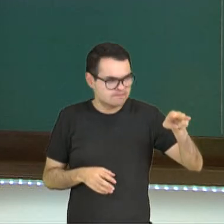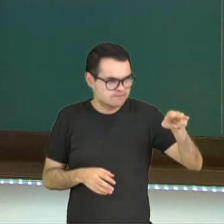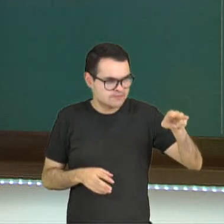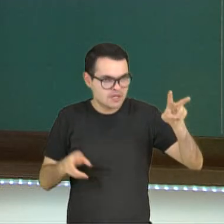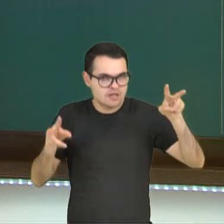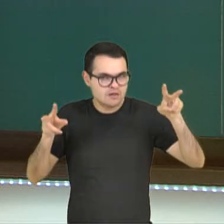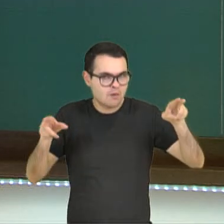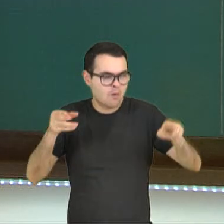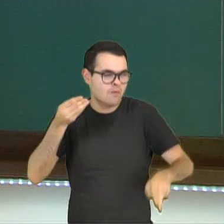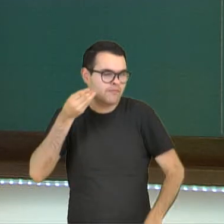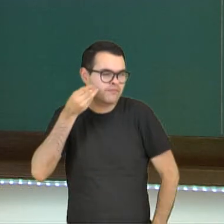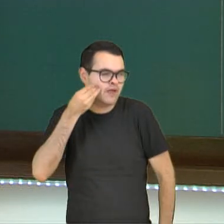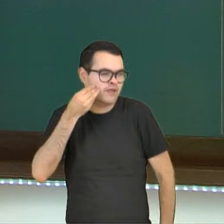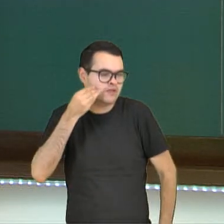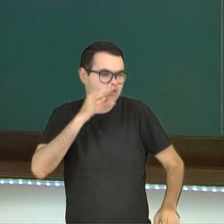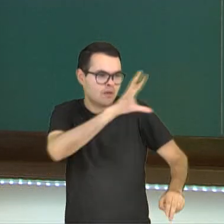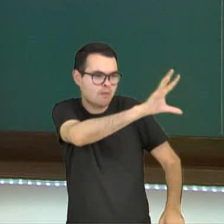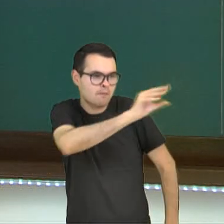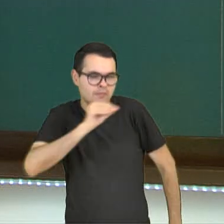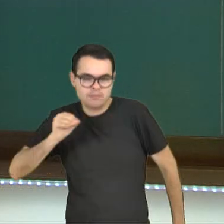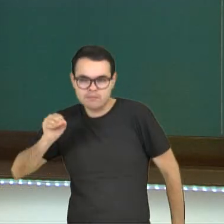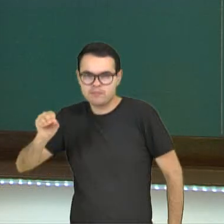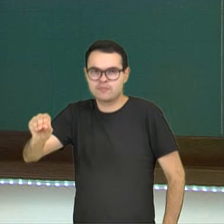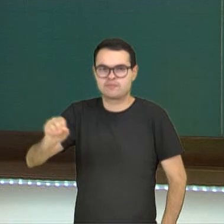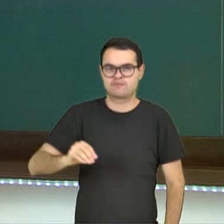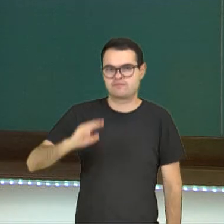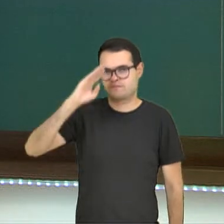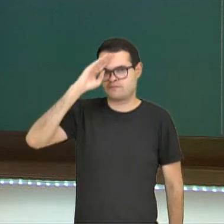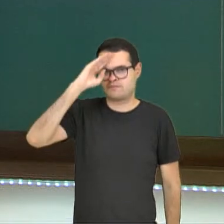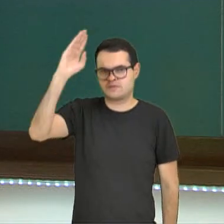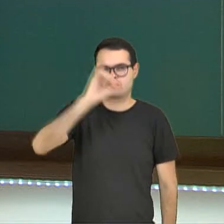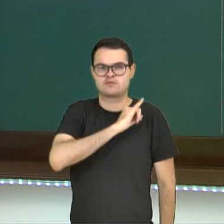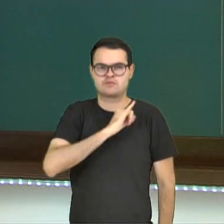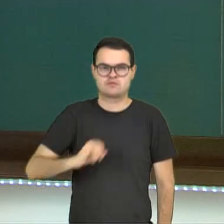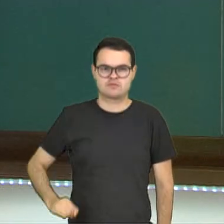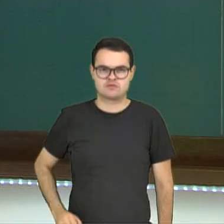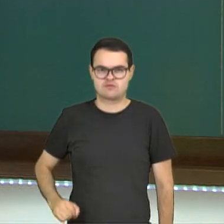lógico, idealizando, principalmente os imperadores.